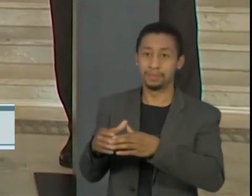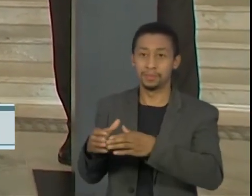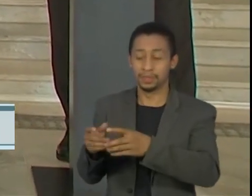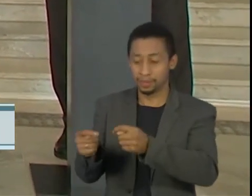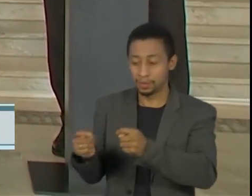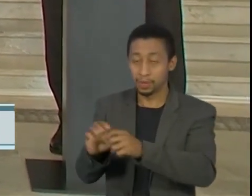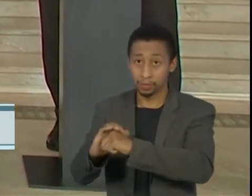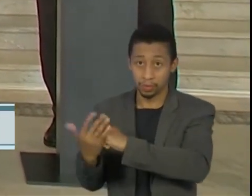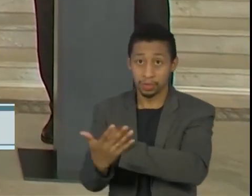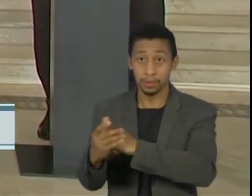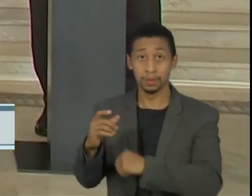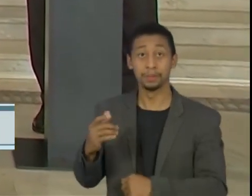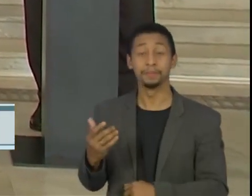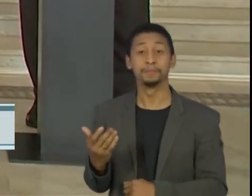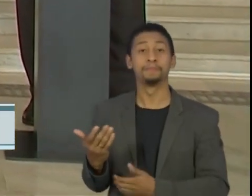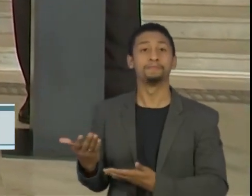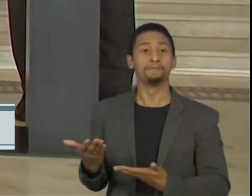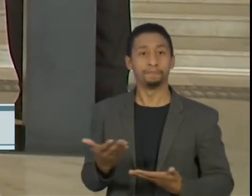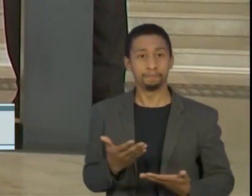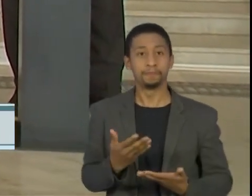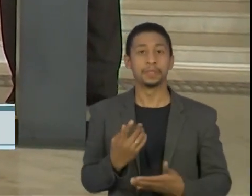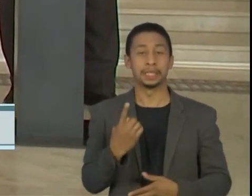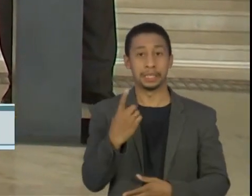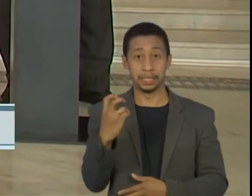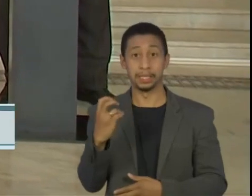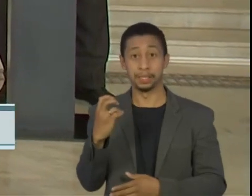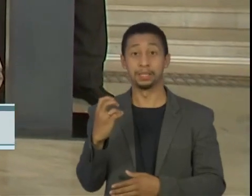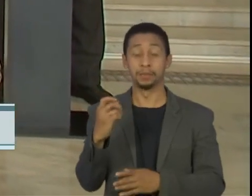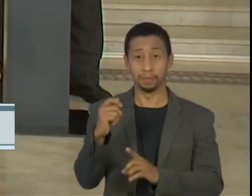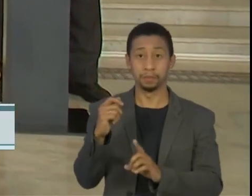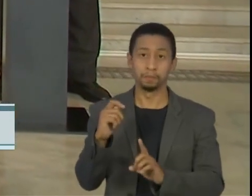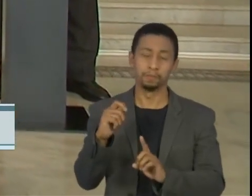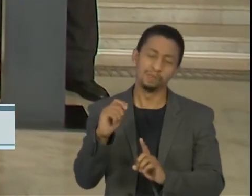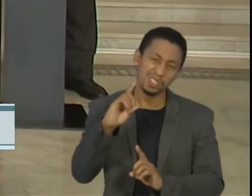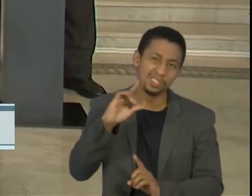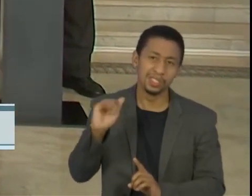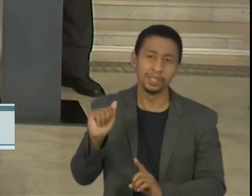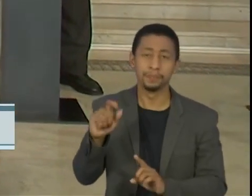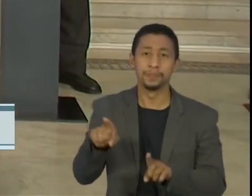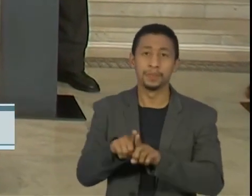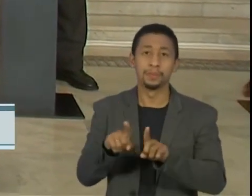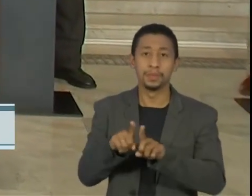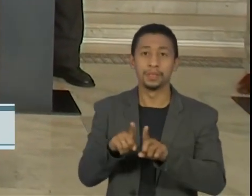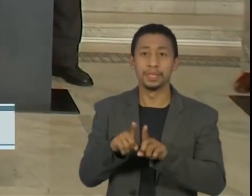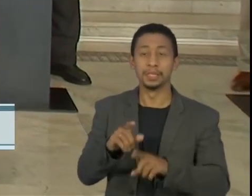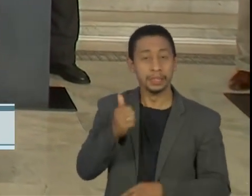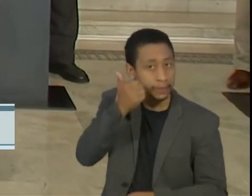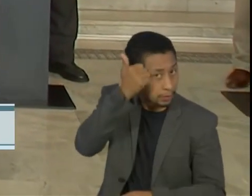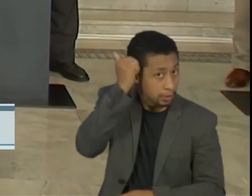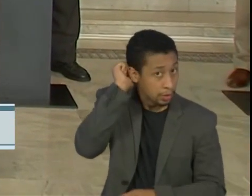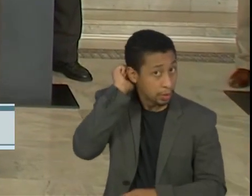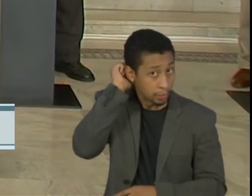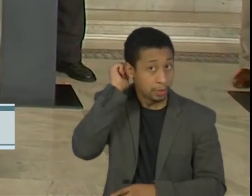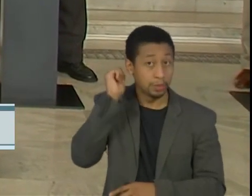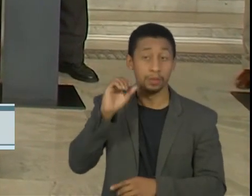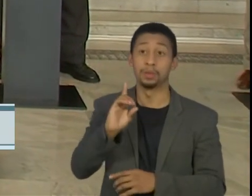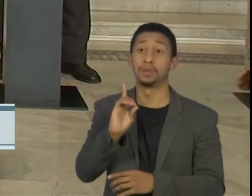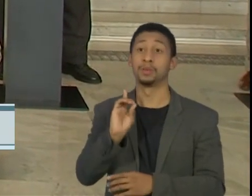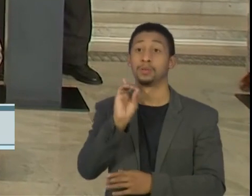do Covid-19, por esta quinzena, e o Dr. Dimas Covas, presidente do Instituto Butantan.